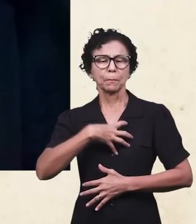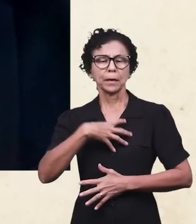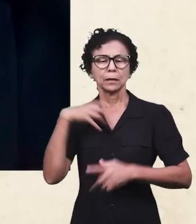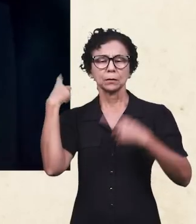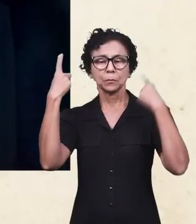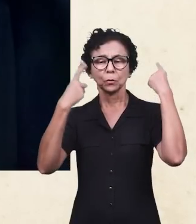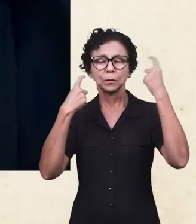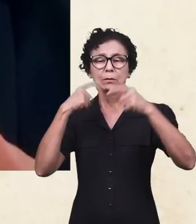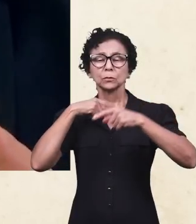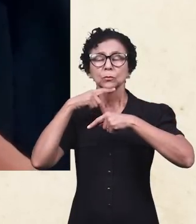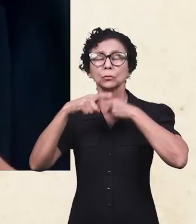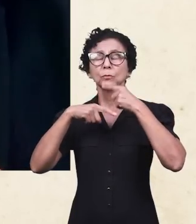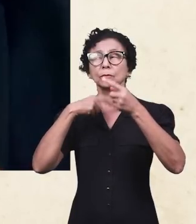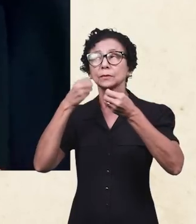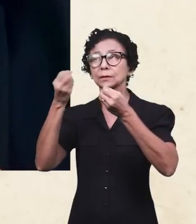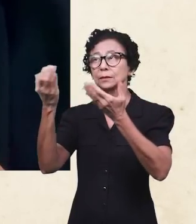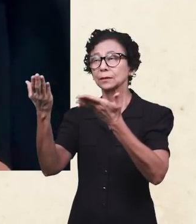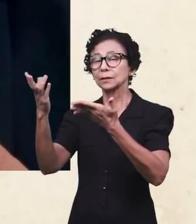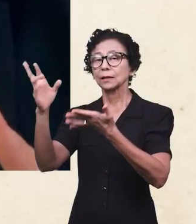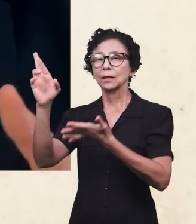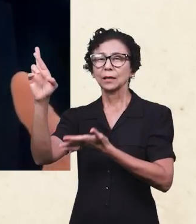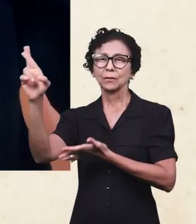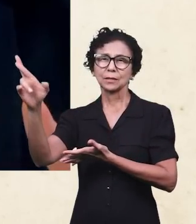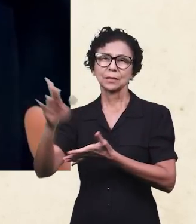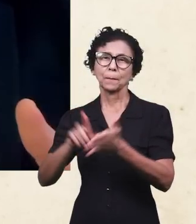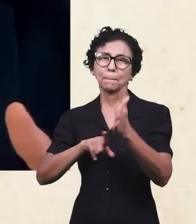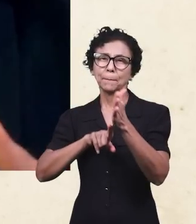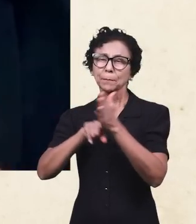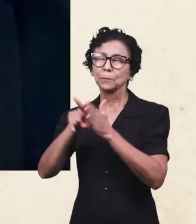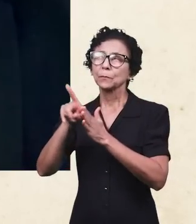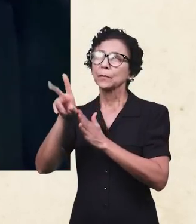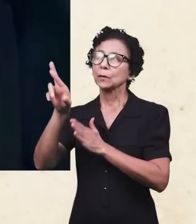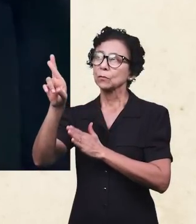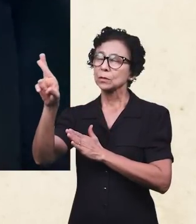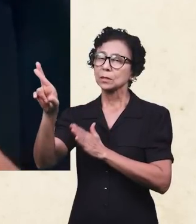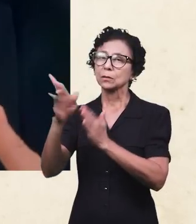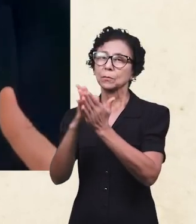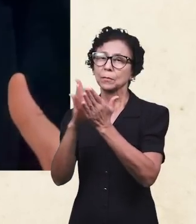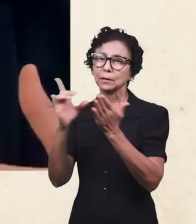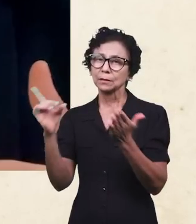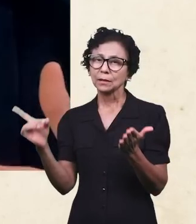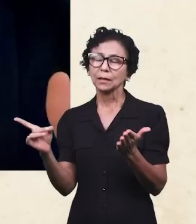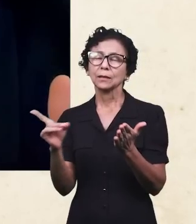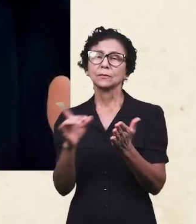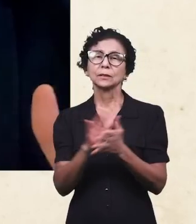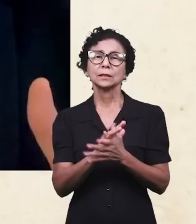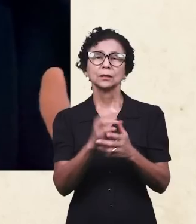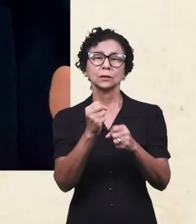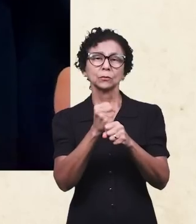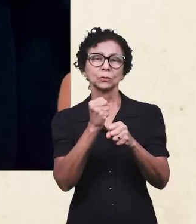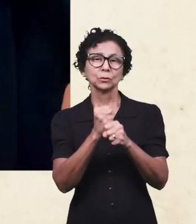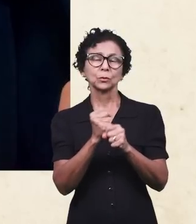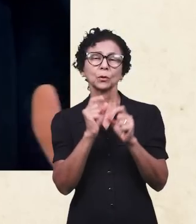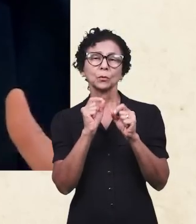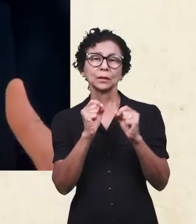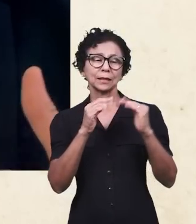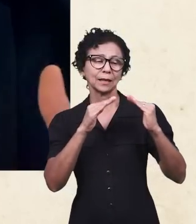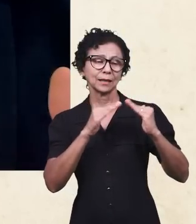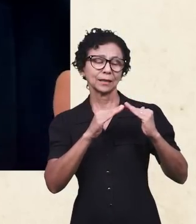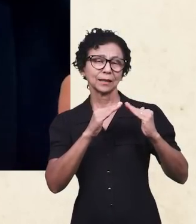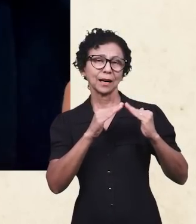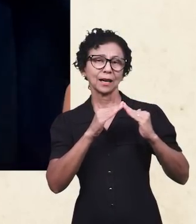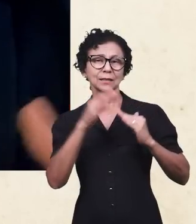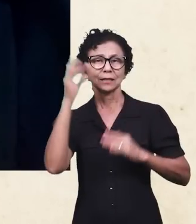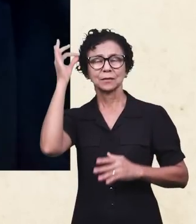preocupações, as vossas dúvidas aos pés do Senhor. Consultem ao Senhor e assim edifiquem a casa, que é o vosso coração, a vossa